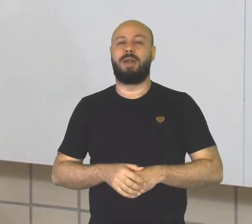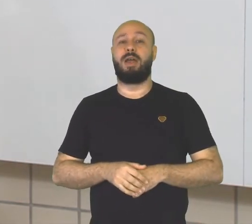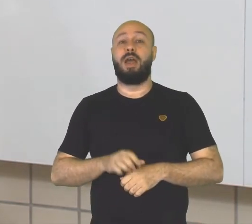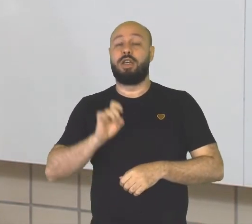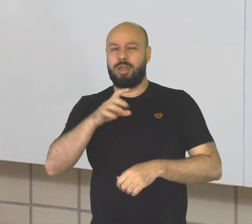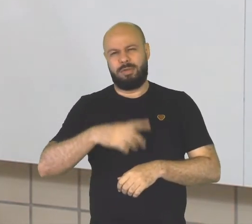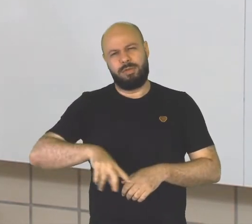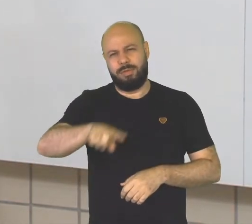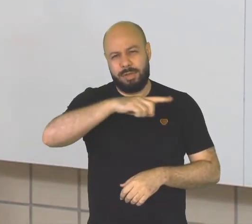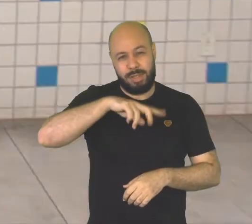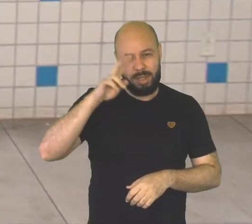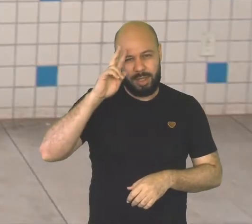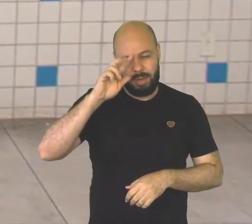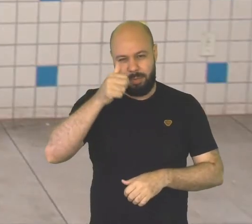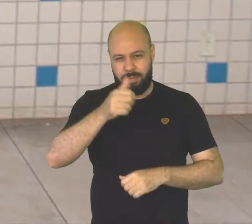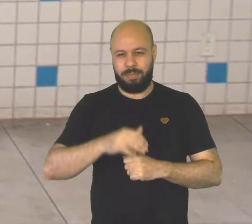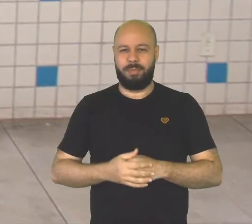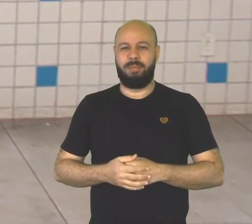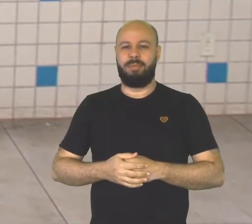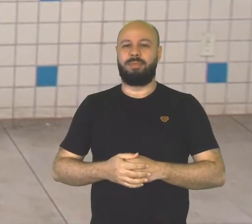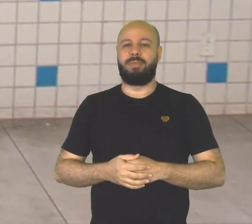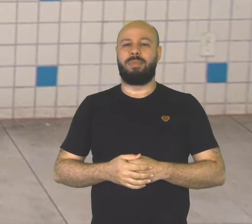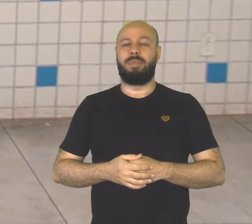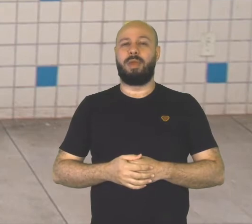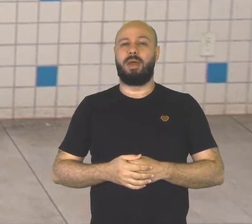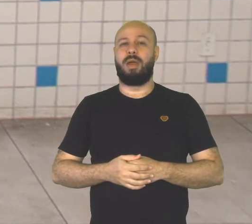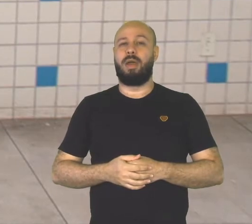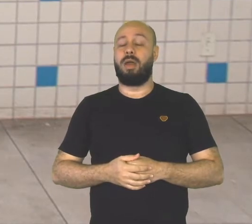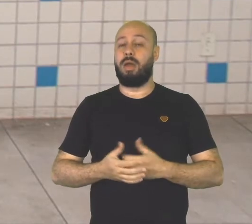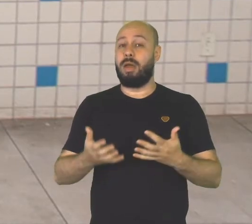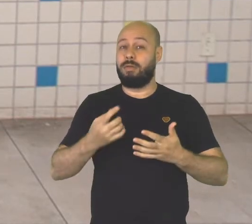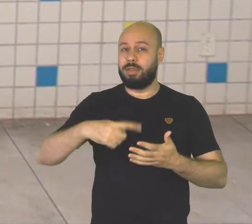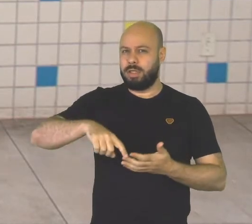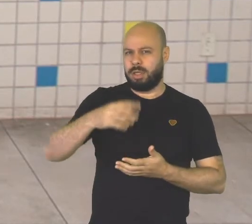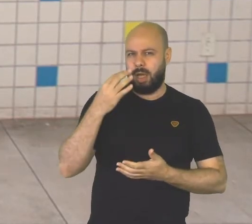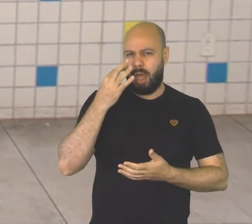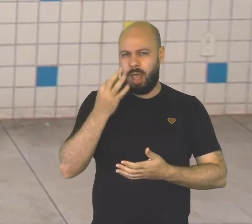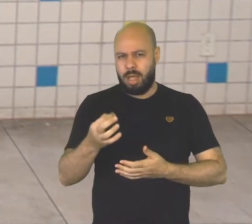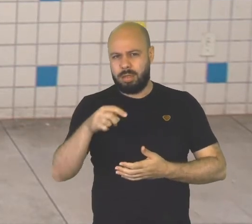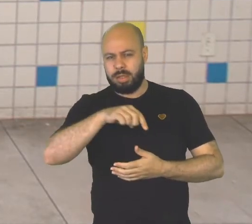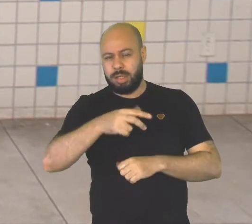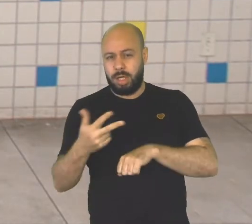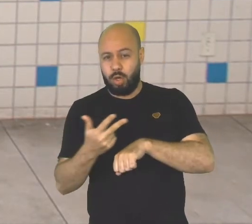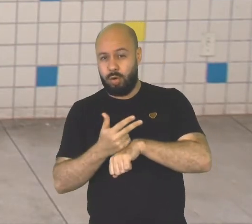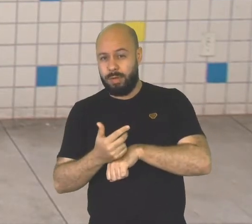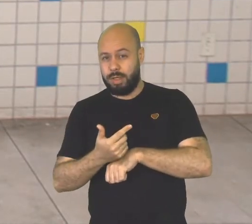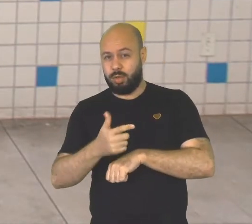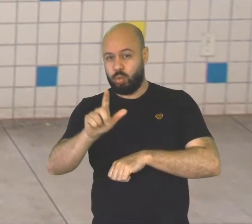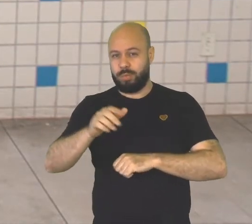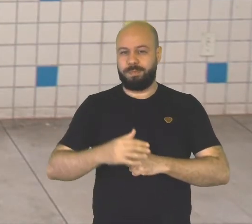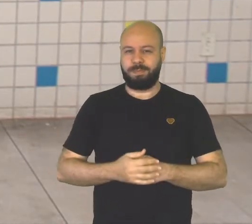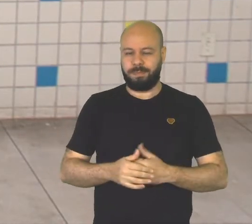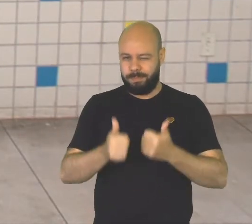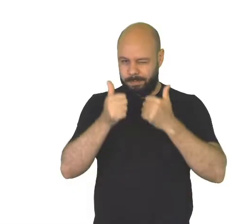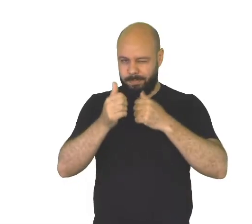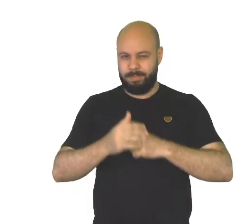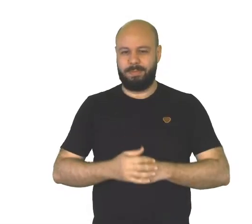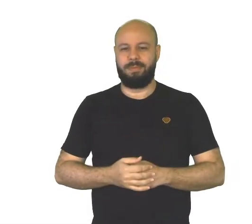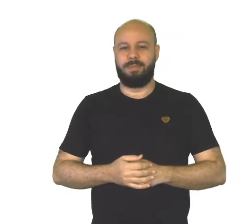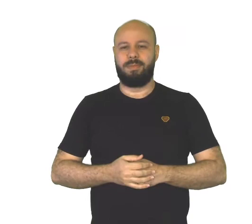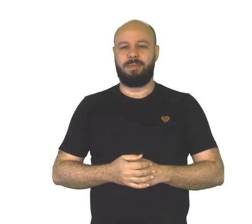vocês relembrarem, tá bom? Então, mais uma vez, eu gostaria que vocês prestassem muita atenção nesse nosso próximo vídeo, beleza?